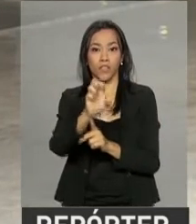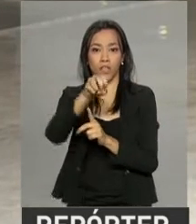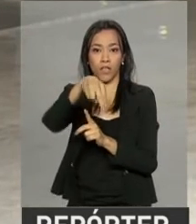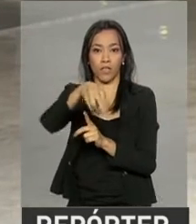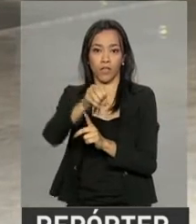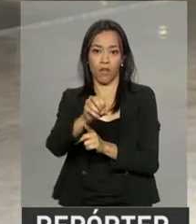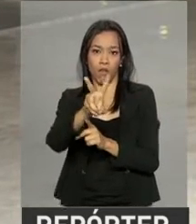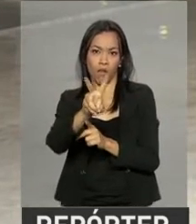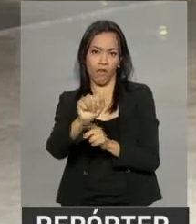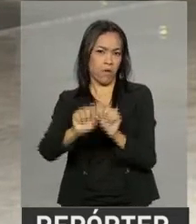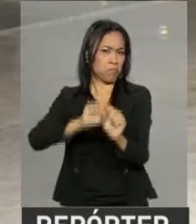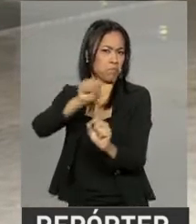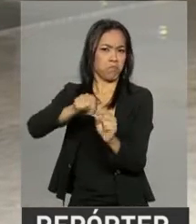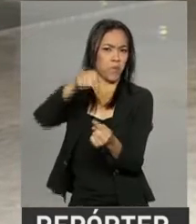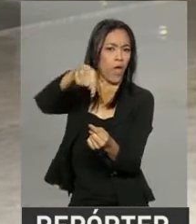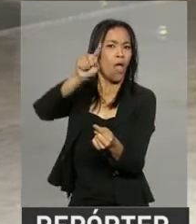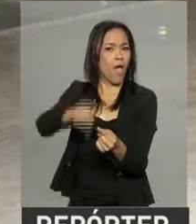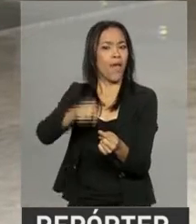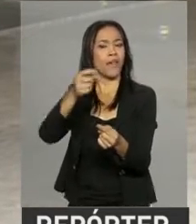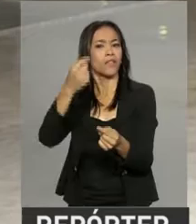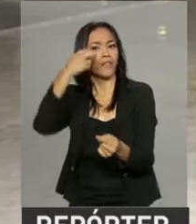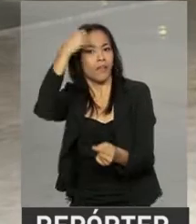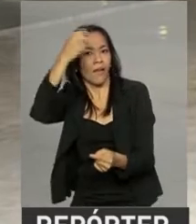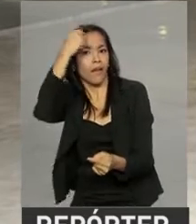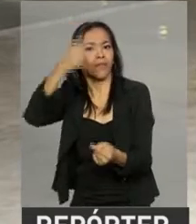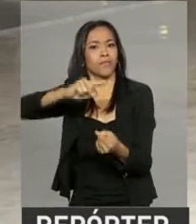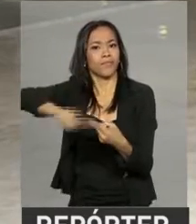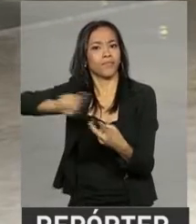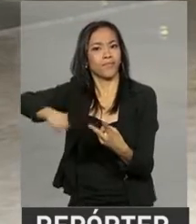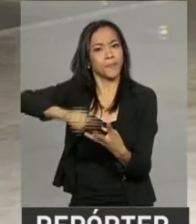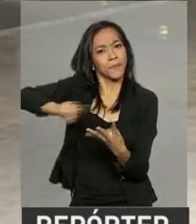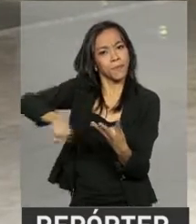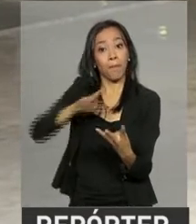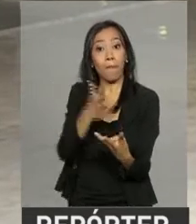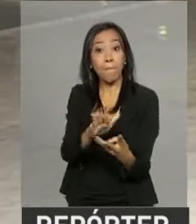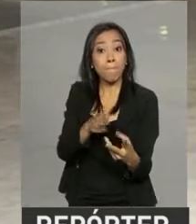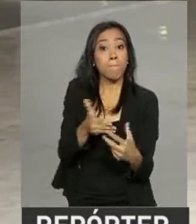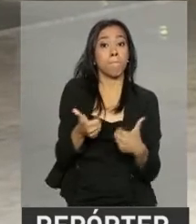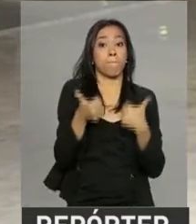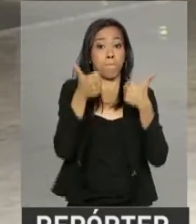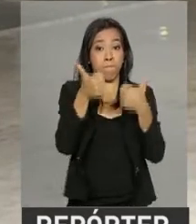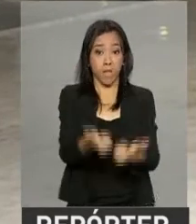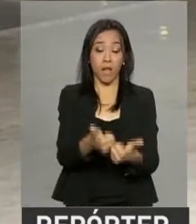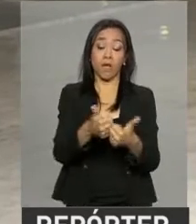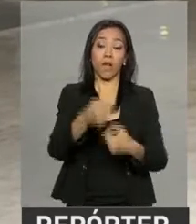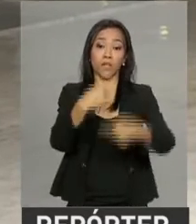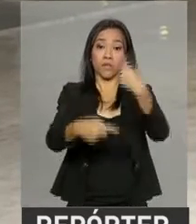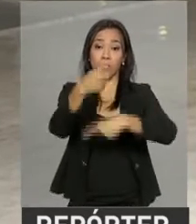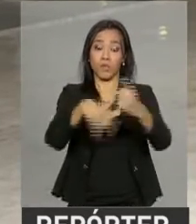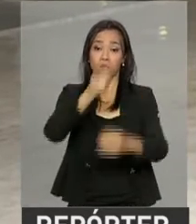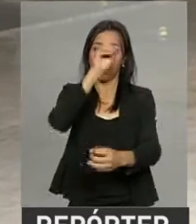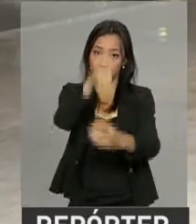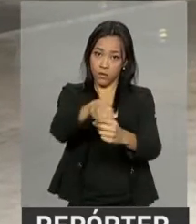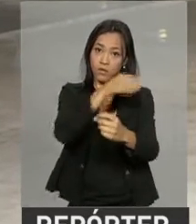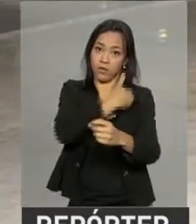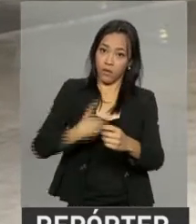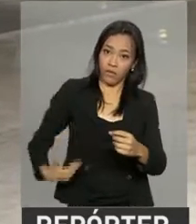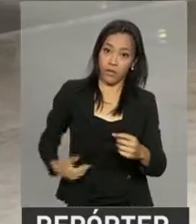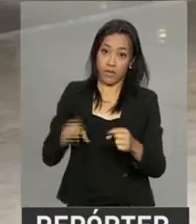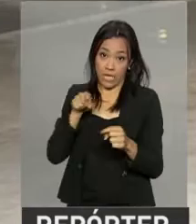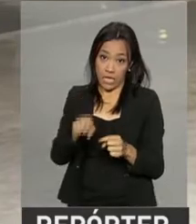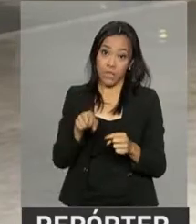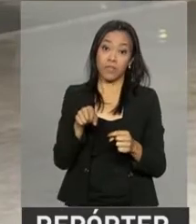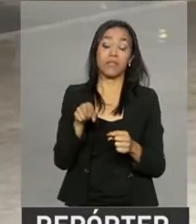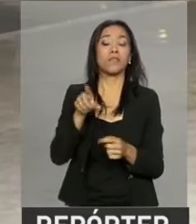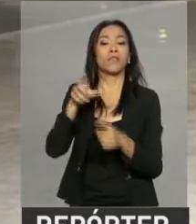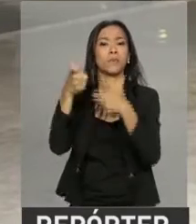inovação seja permanente no governo, melhorando a eficiência e a legitimidade das políticas públicas. O Genova vai funcionar como